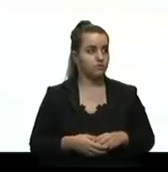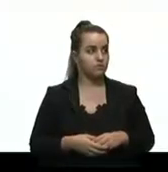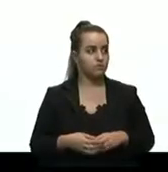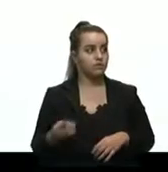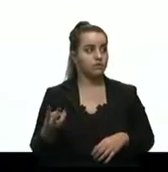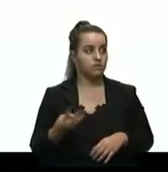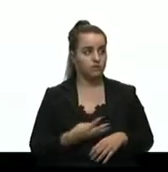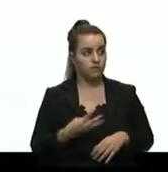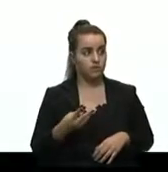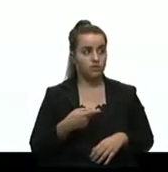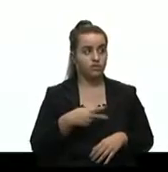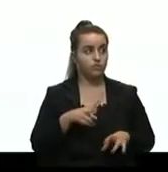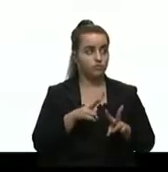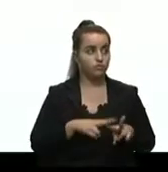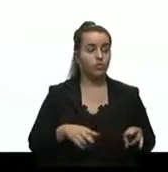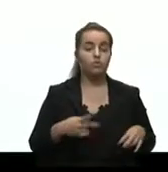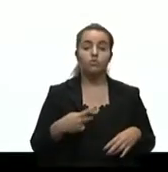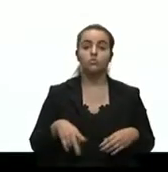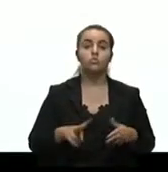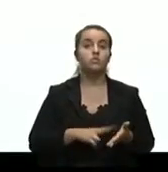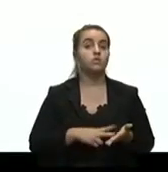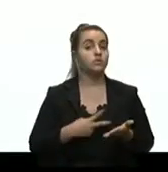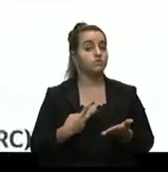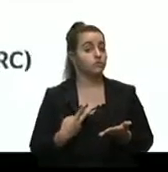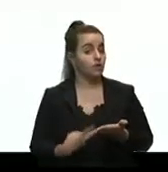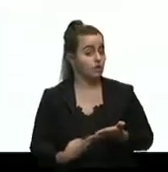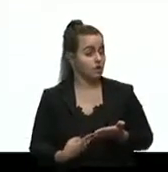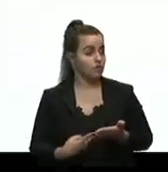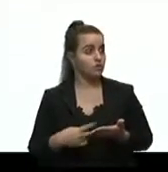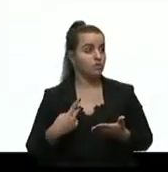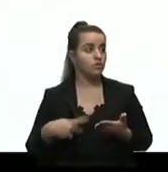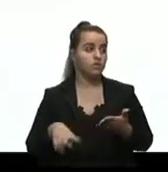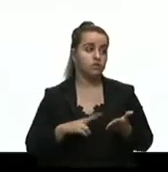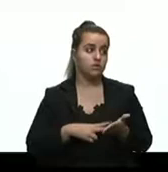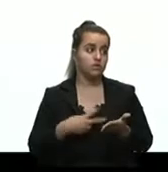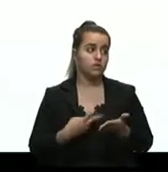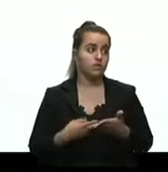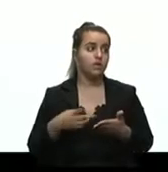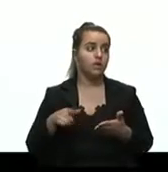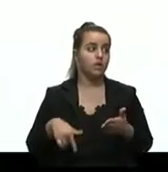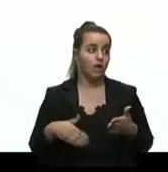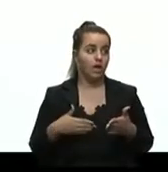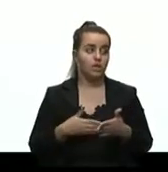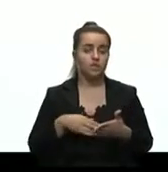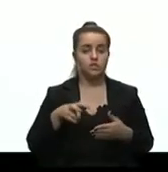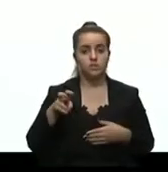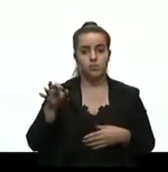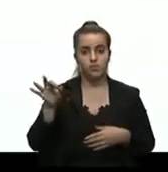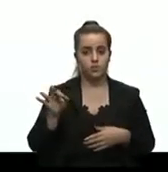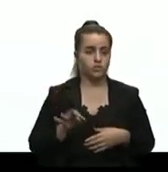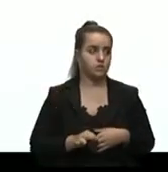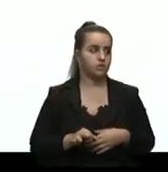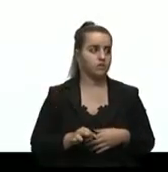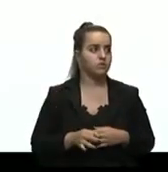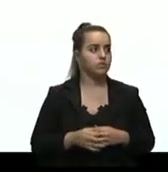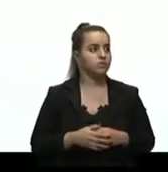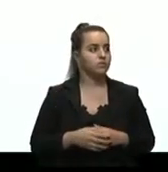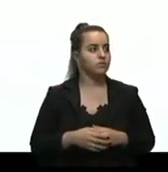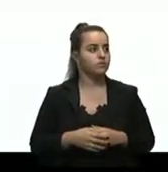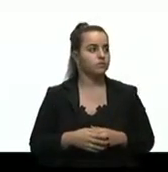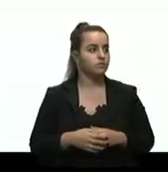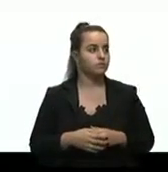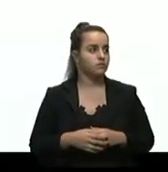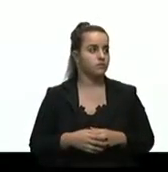Passo 3, fixar o nível de significância. O nível de significância é um valor que deve ser no